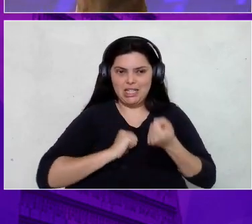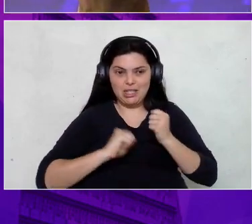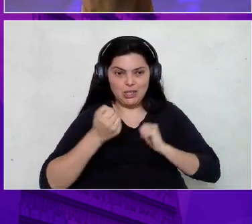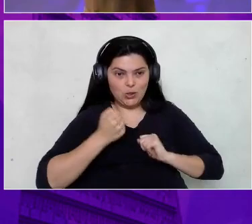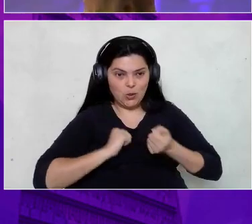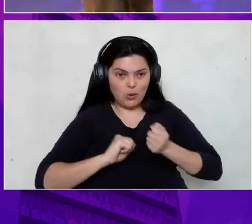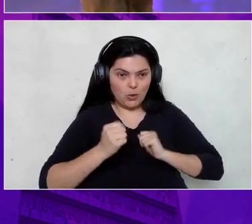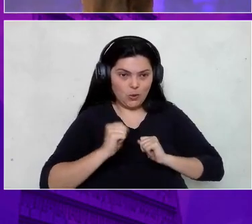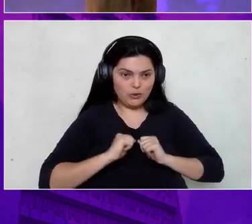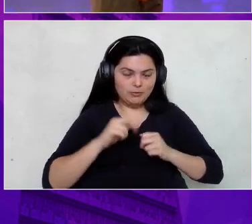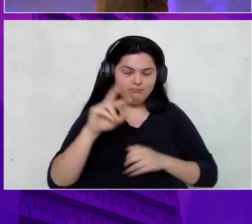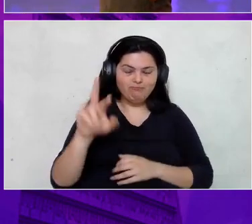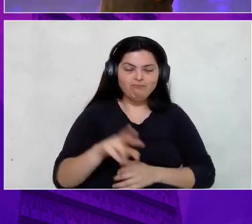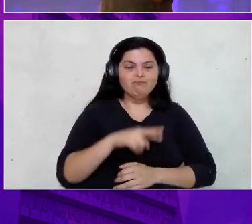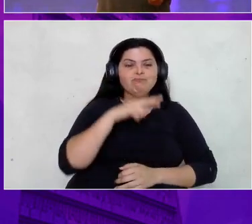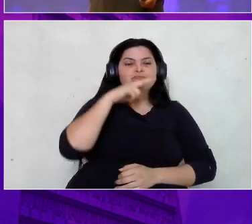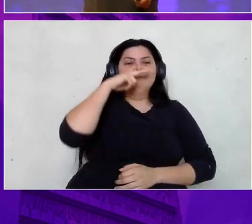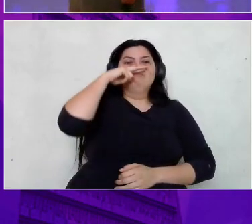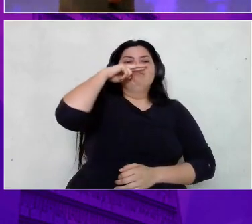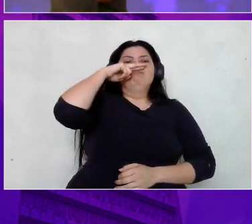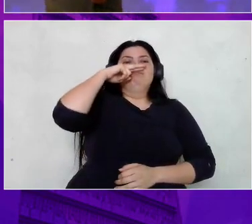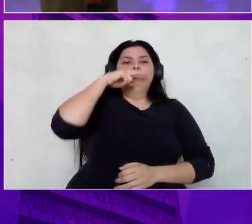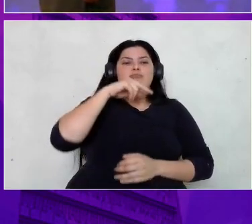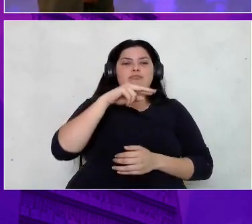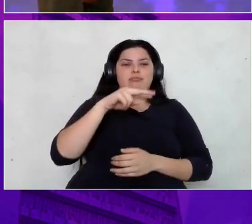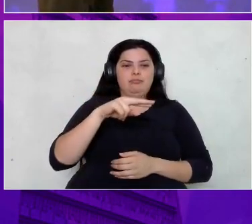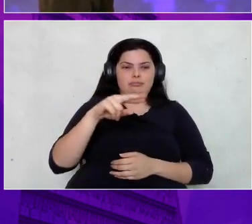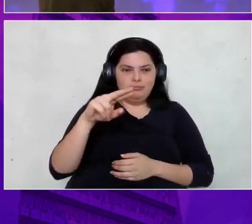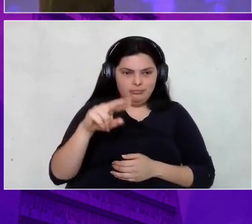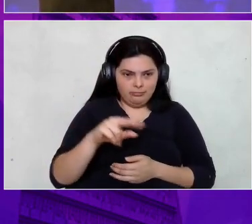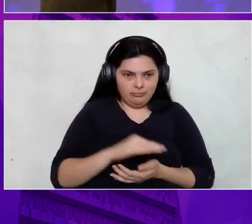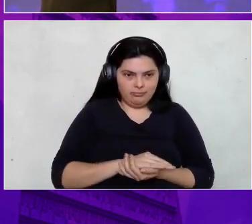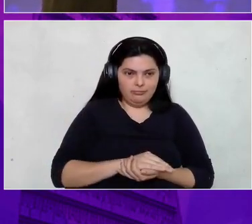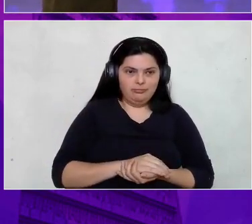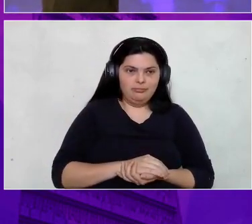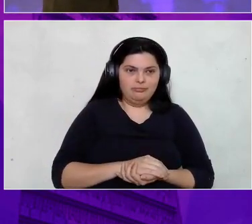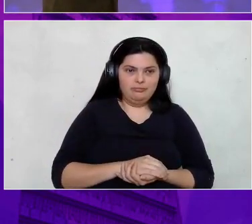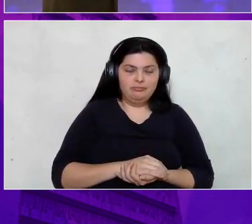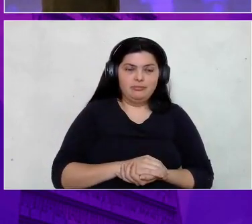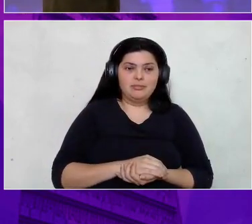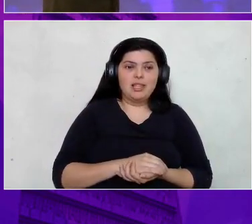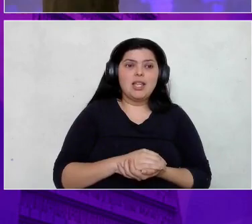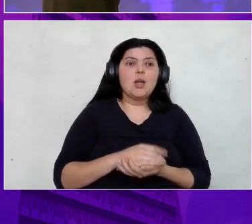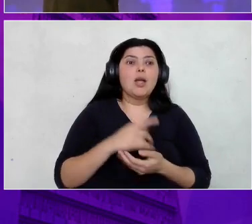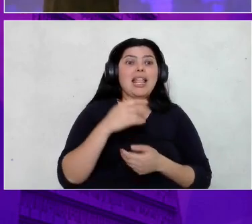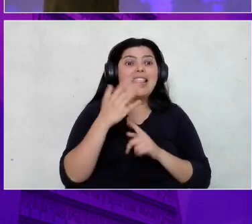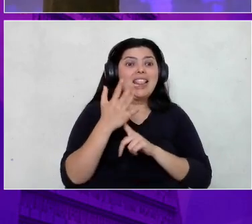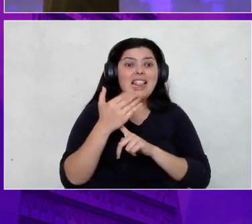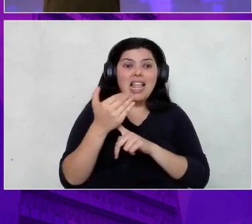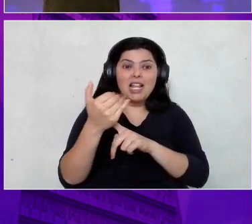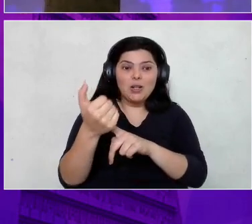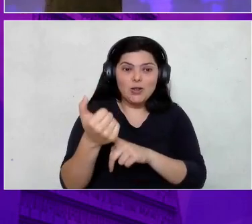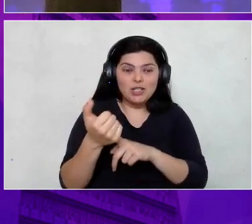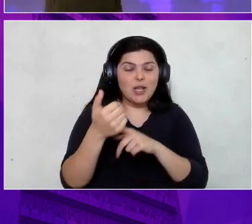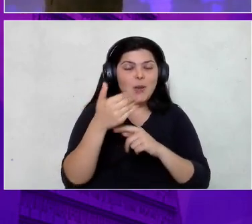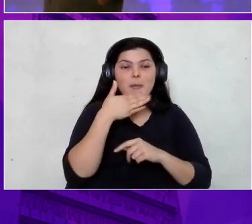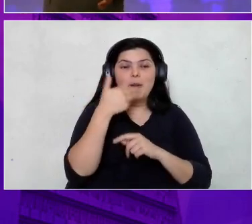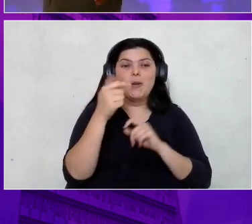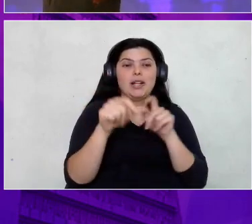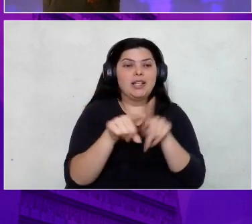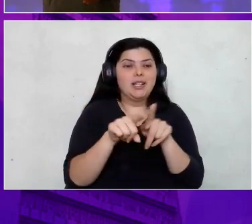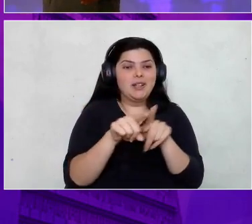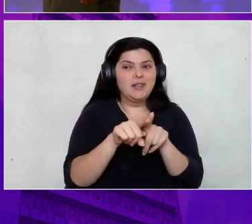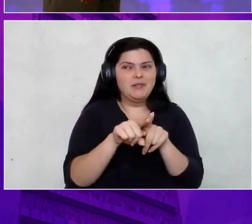respira. Respira. Isso que eu aprendi. Essa é a maior tecnologia e o maior... Talvez, se eu terminasse